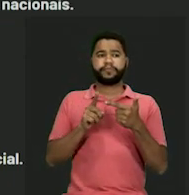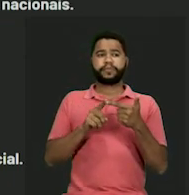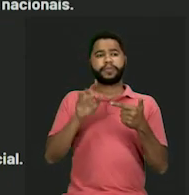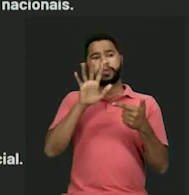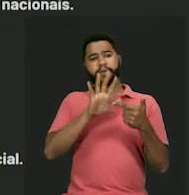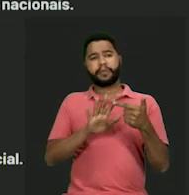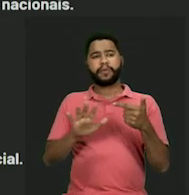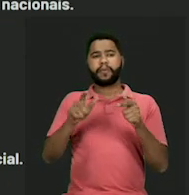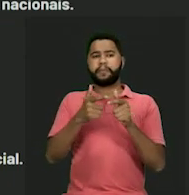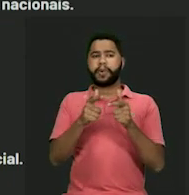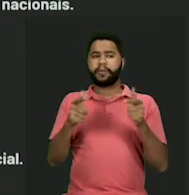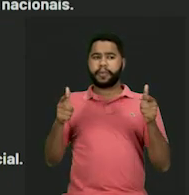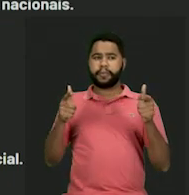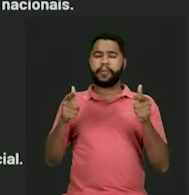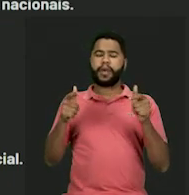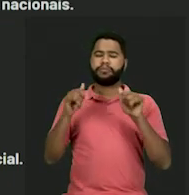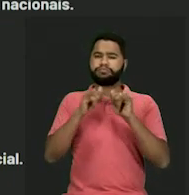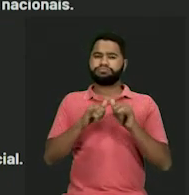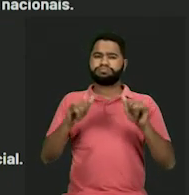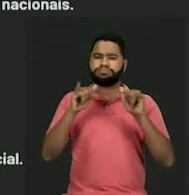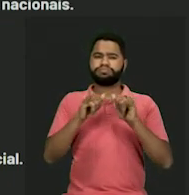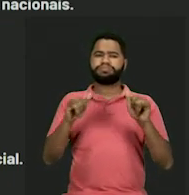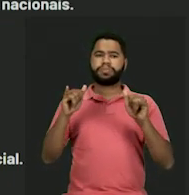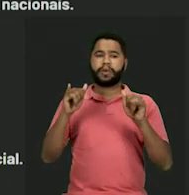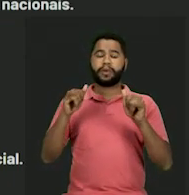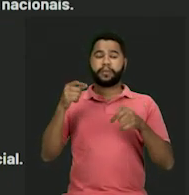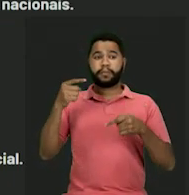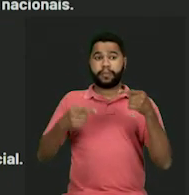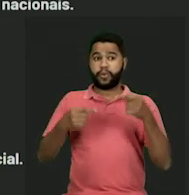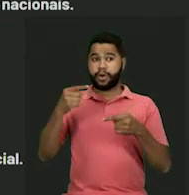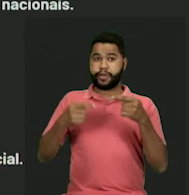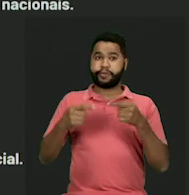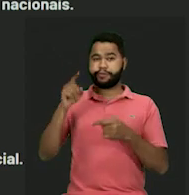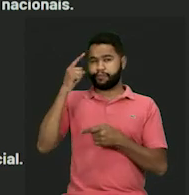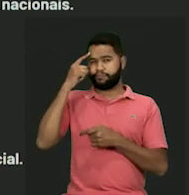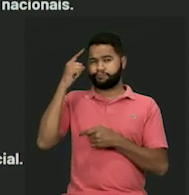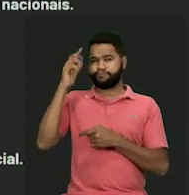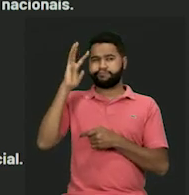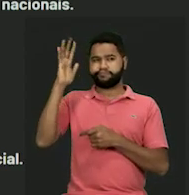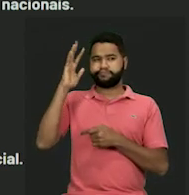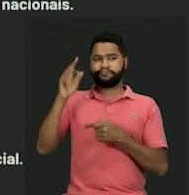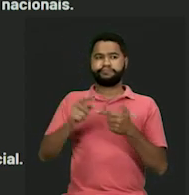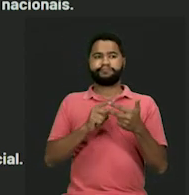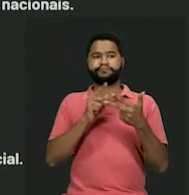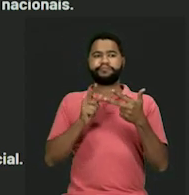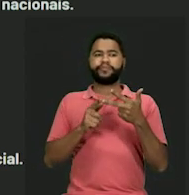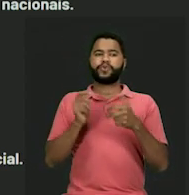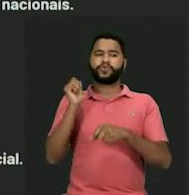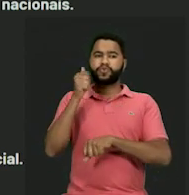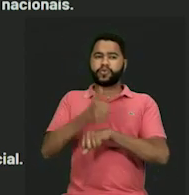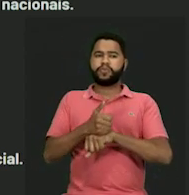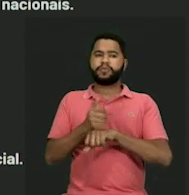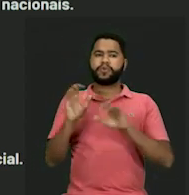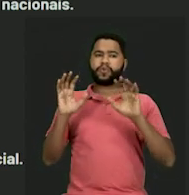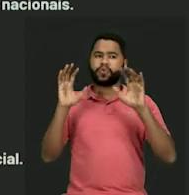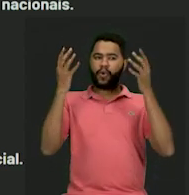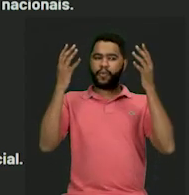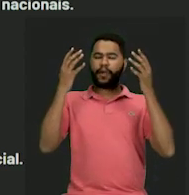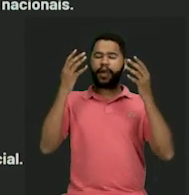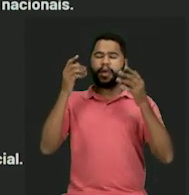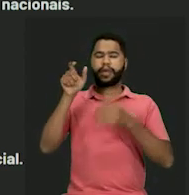o alcance da propaganda político-ideológica, letra C, substituir as